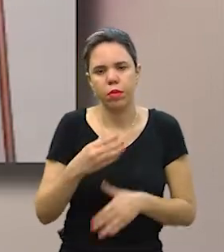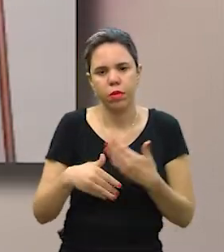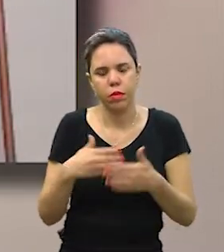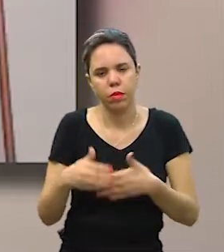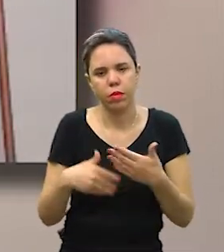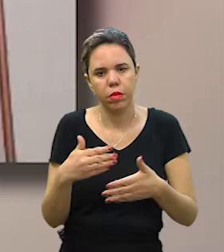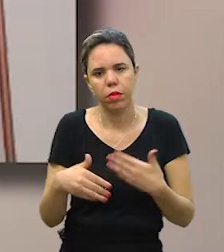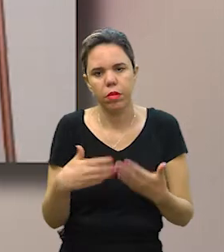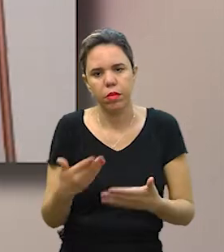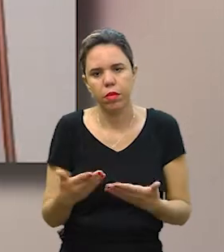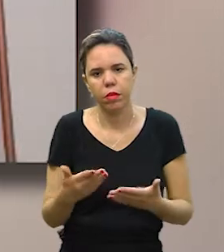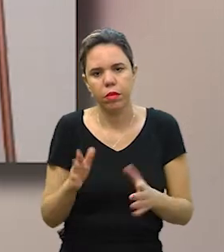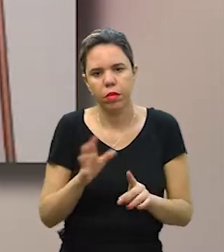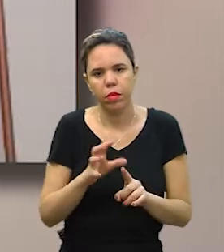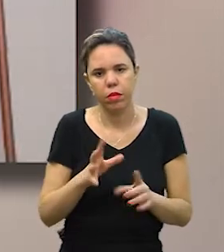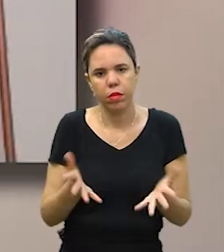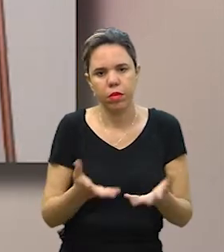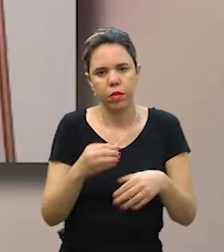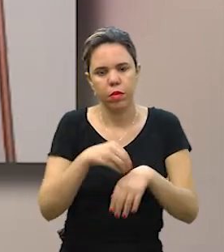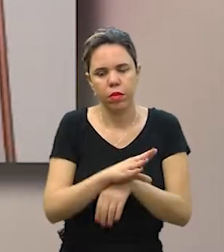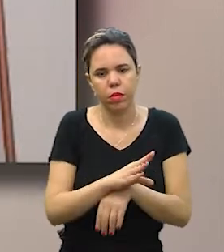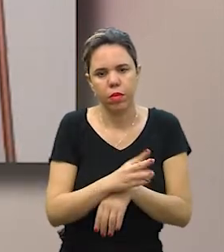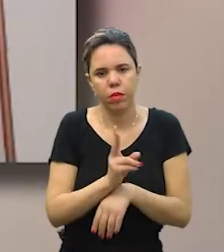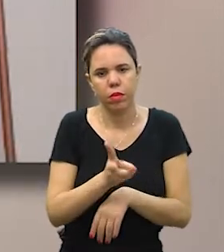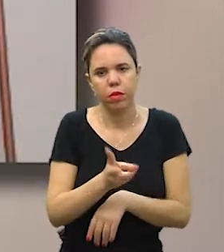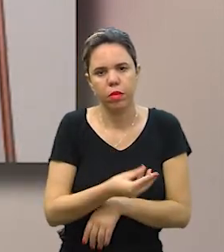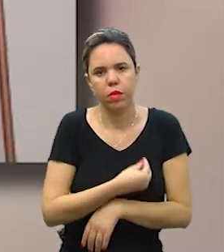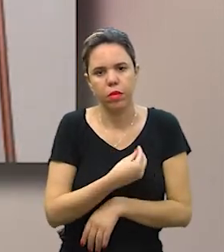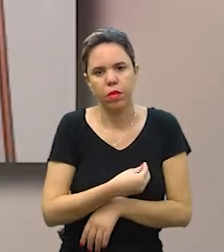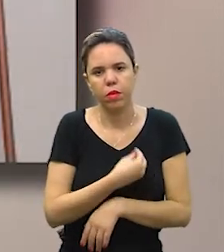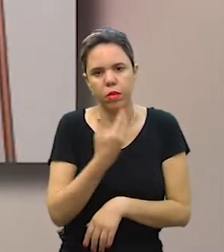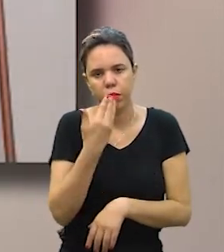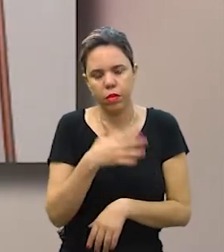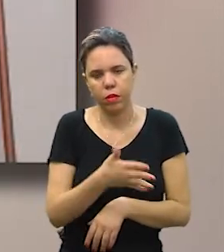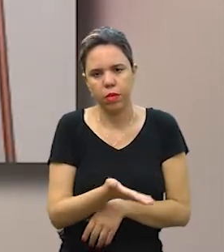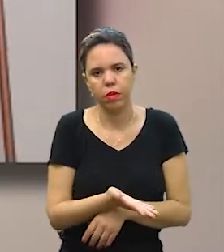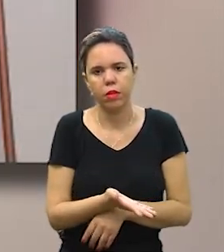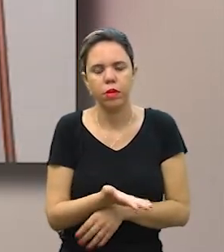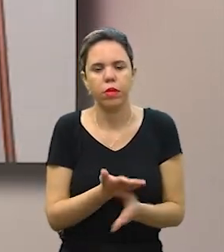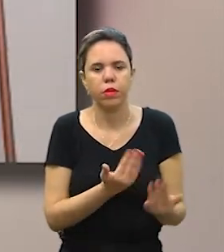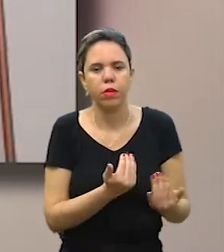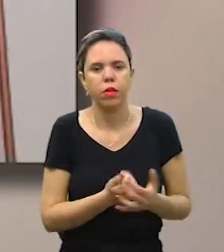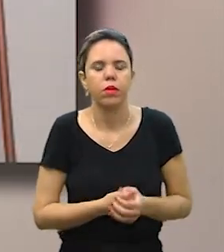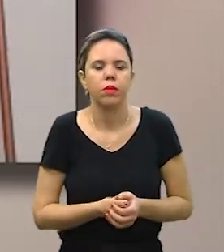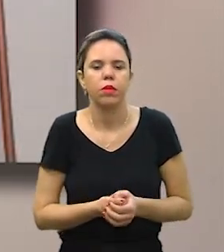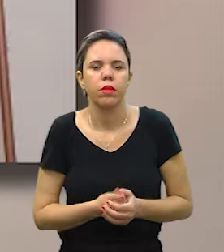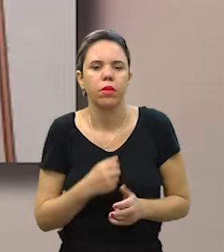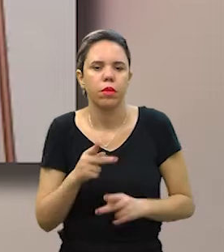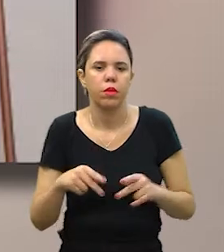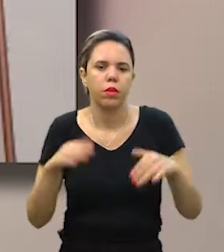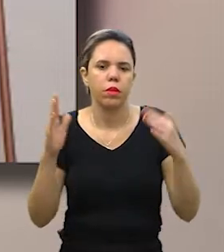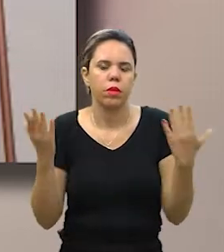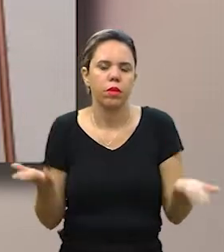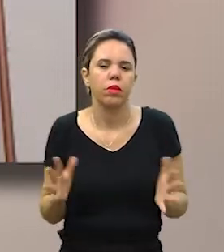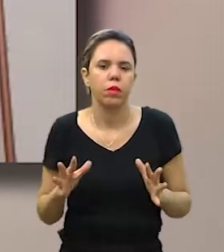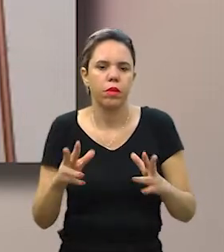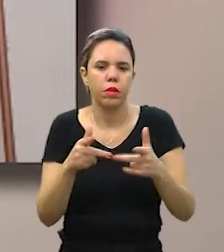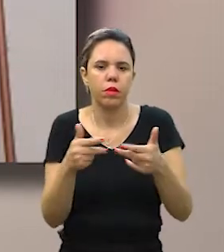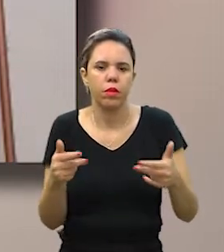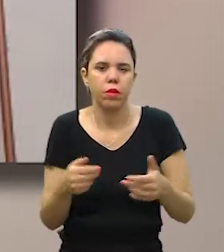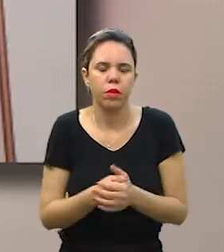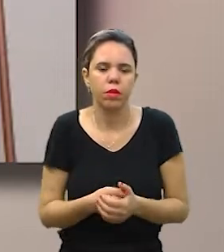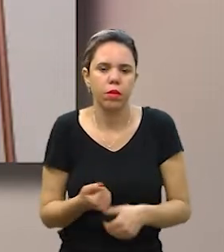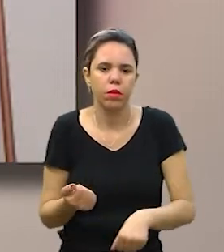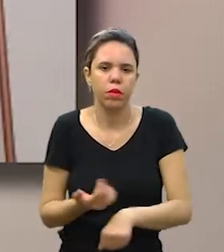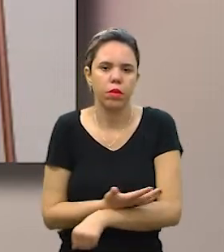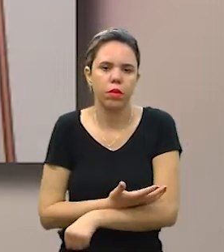vai influenciar para o resto da vida dessa criança, desse jovem e desse adulto, em todas as